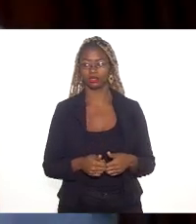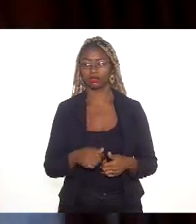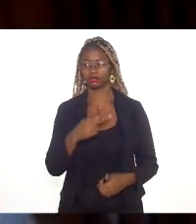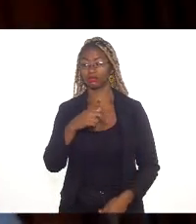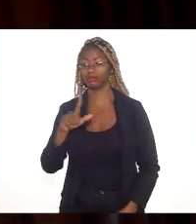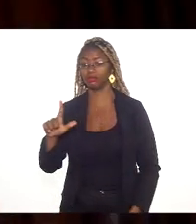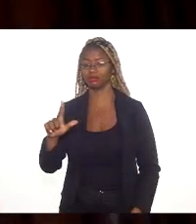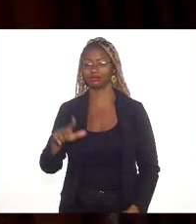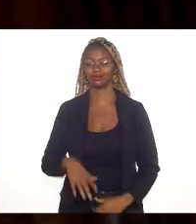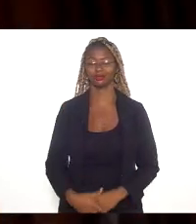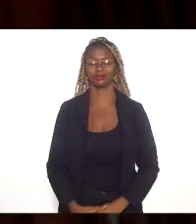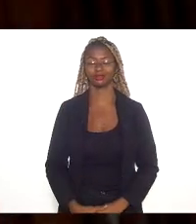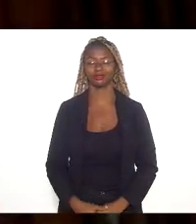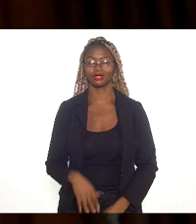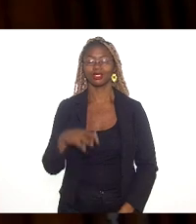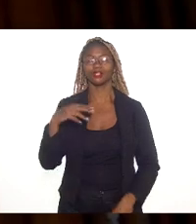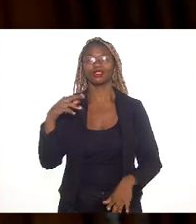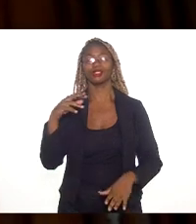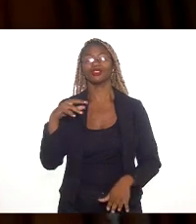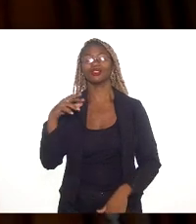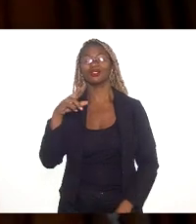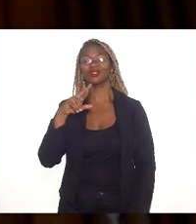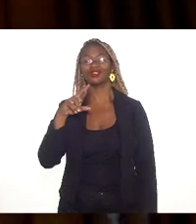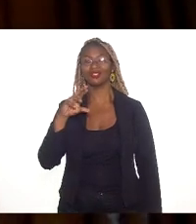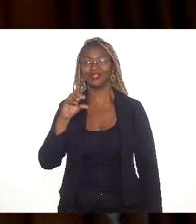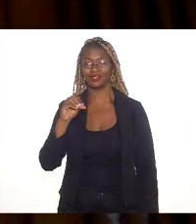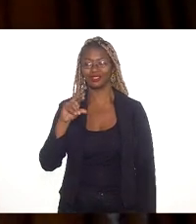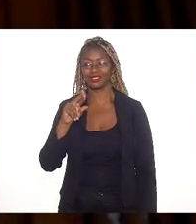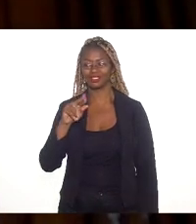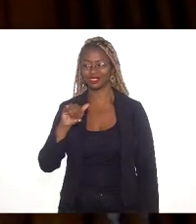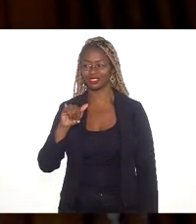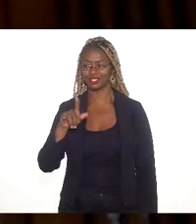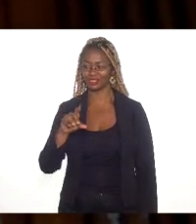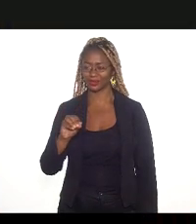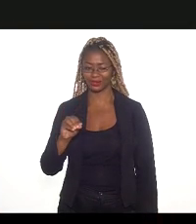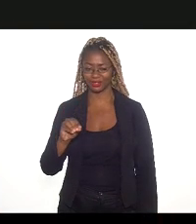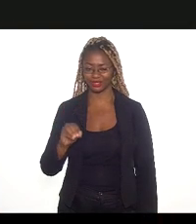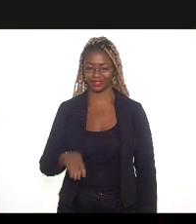do... O Rodrigo Bacelar, deixa eu ver se tem mais